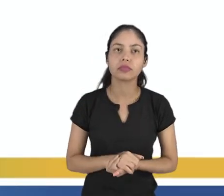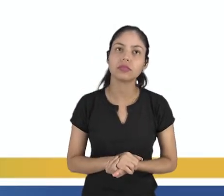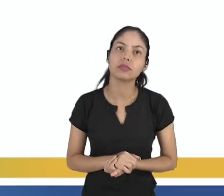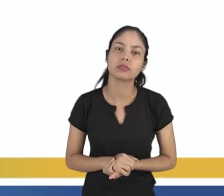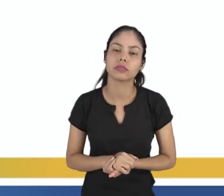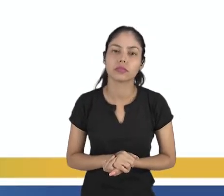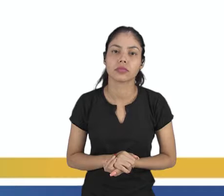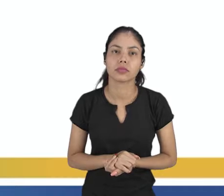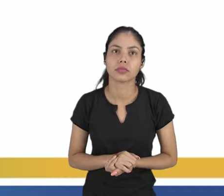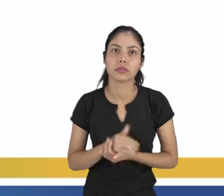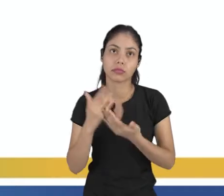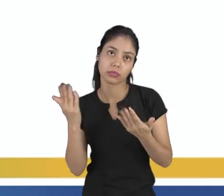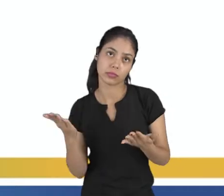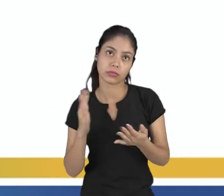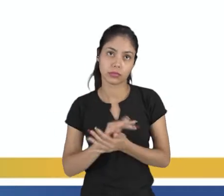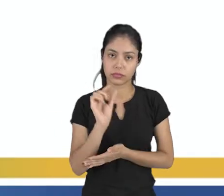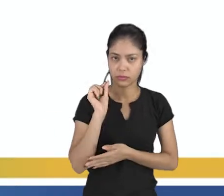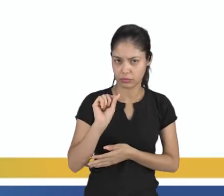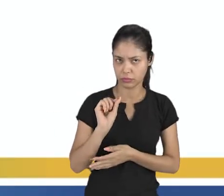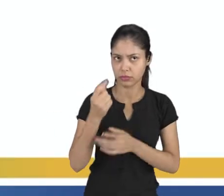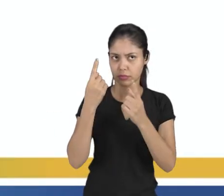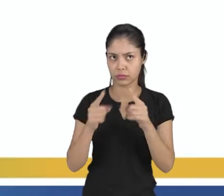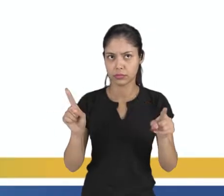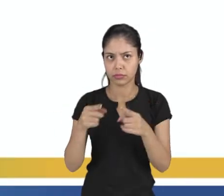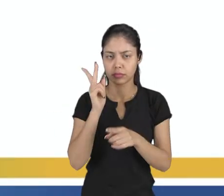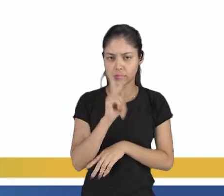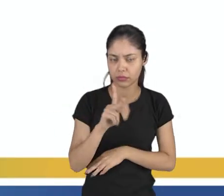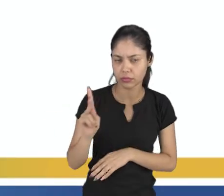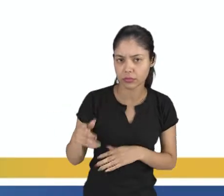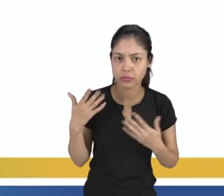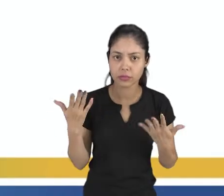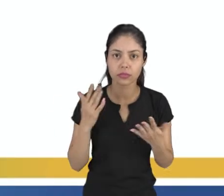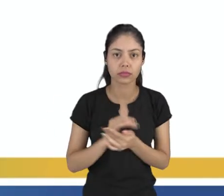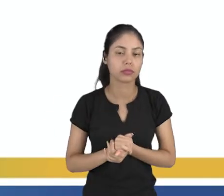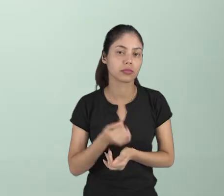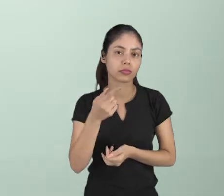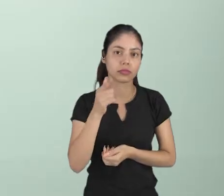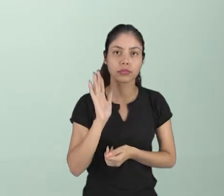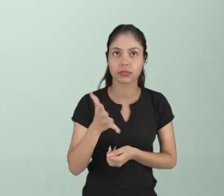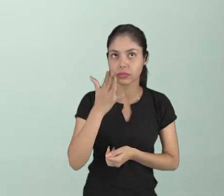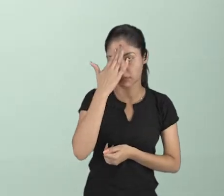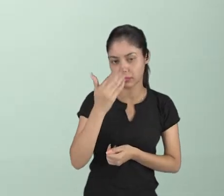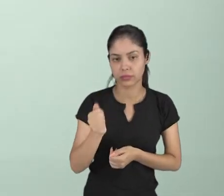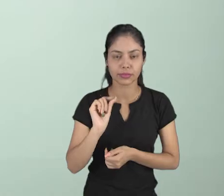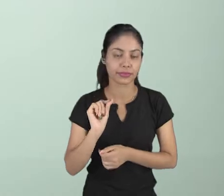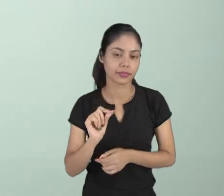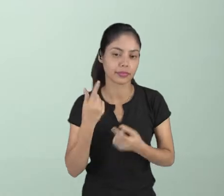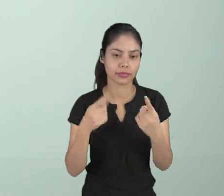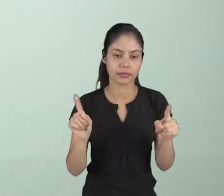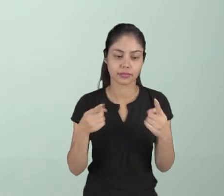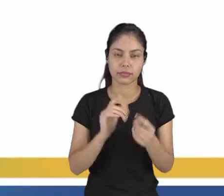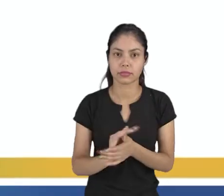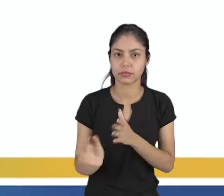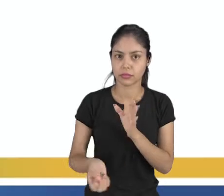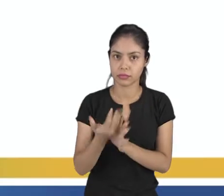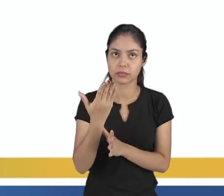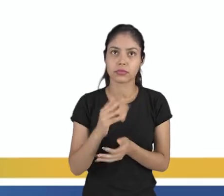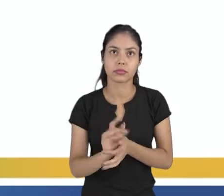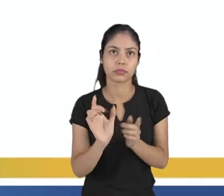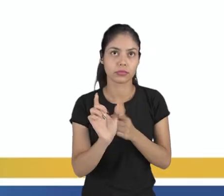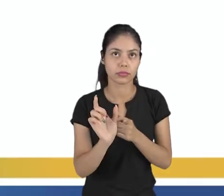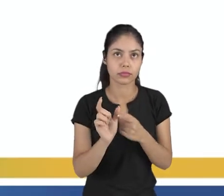E então, o que é música, professora? Bom, vocês já sabem o que é música, né, gente? A origem da